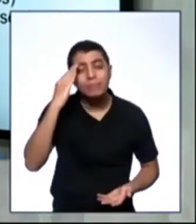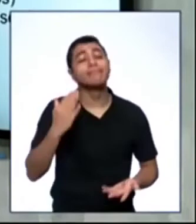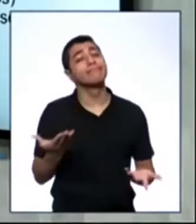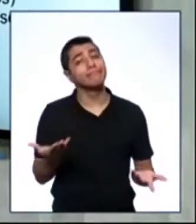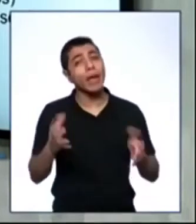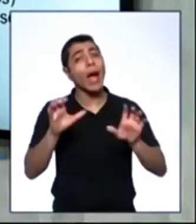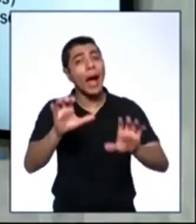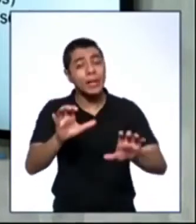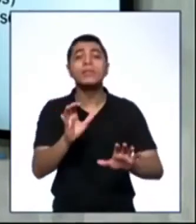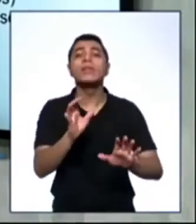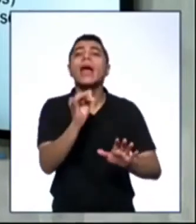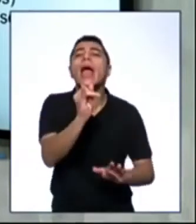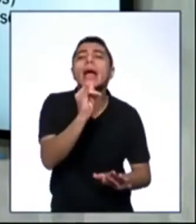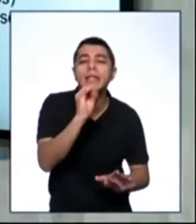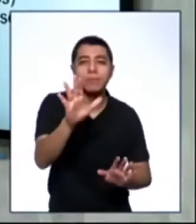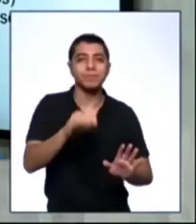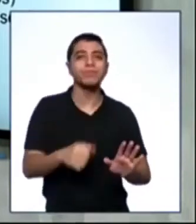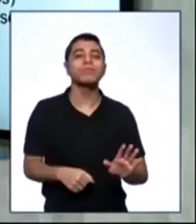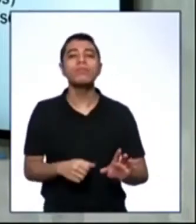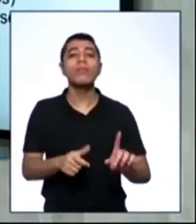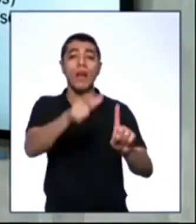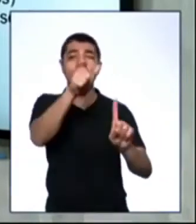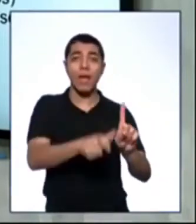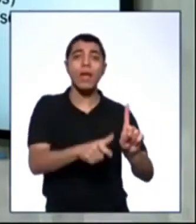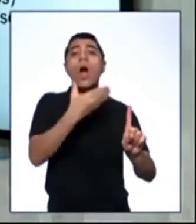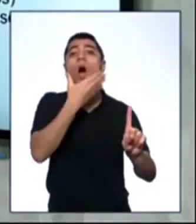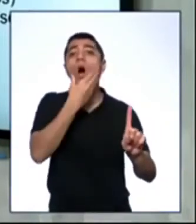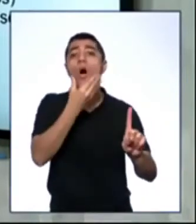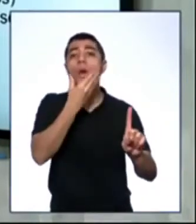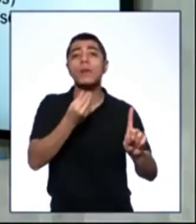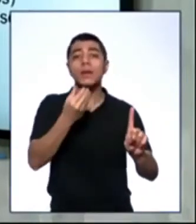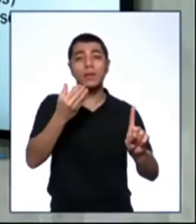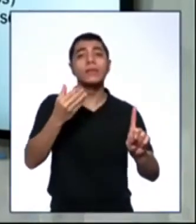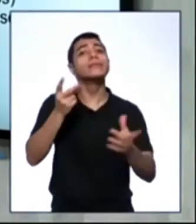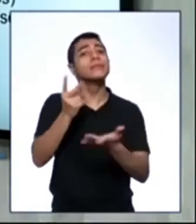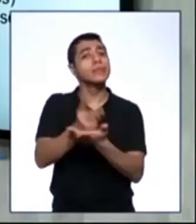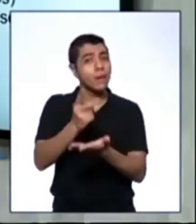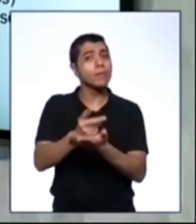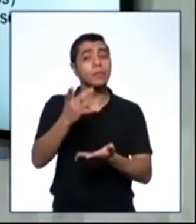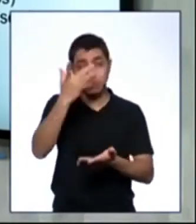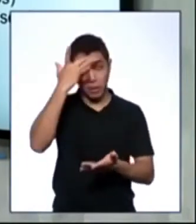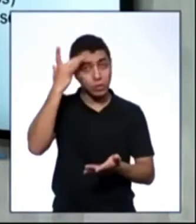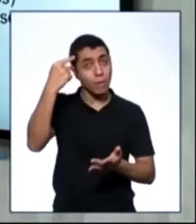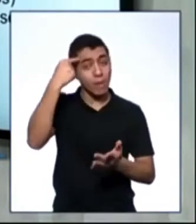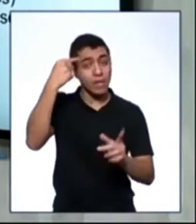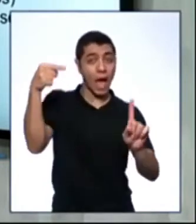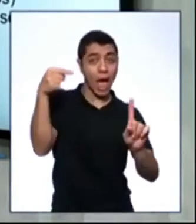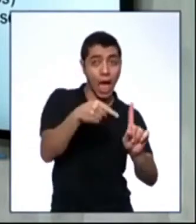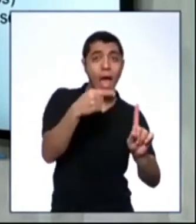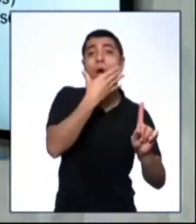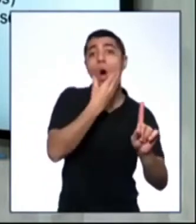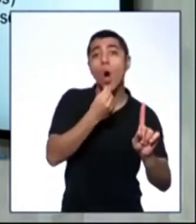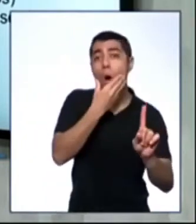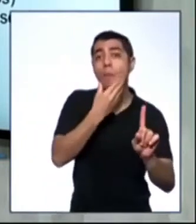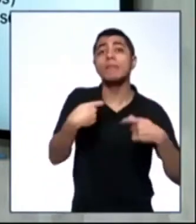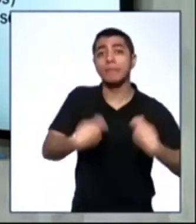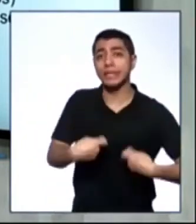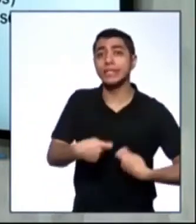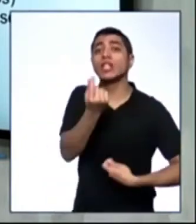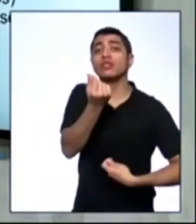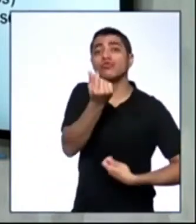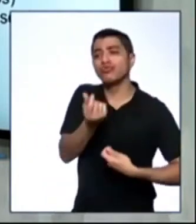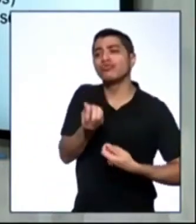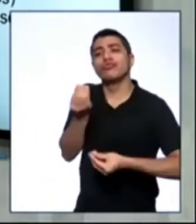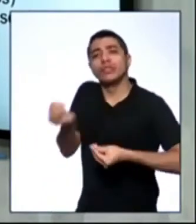que o homem é obrigado a sustentar, que o homem é visto como a pessoa que tem obrigação de sustentar a mulher, porque a mulher não tem